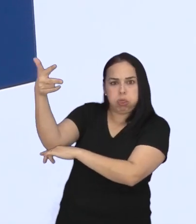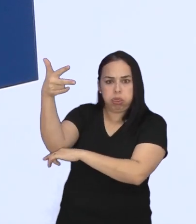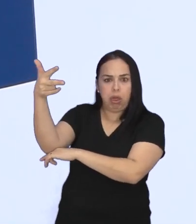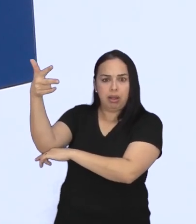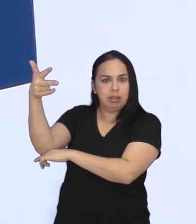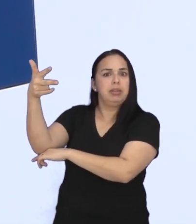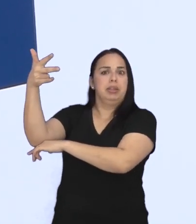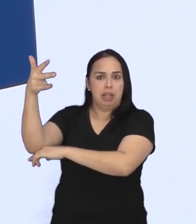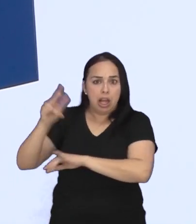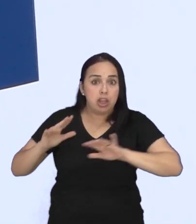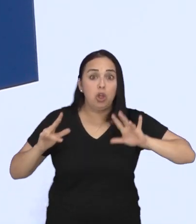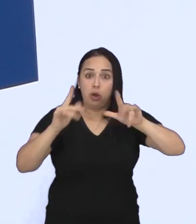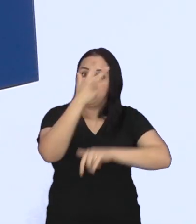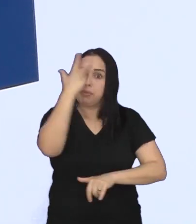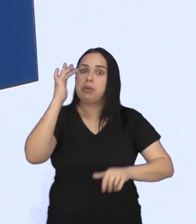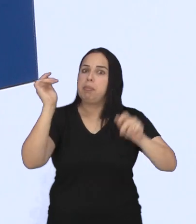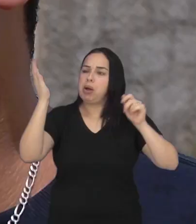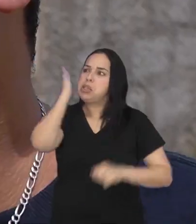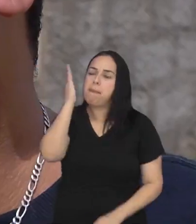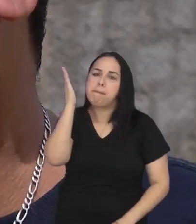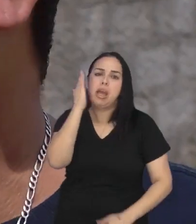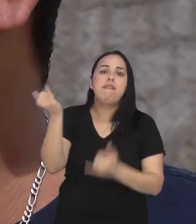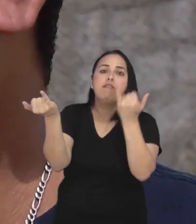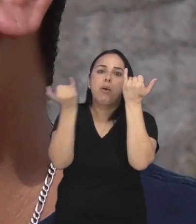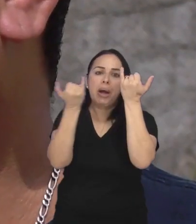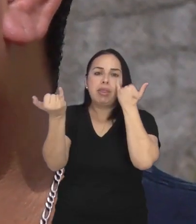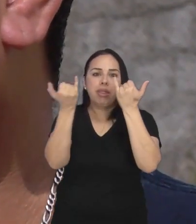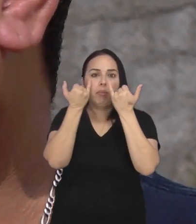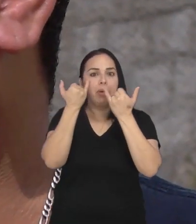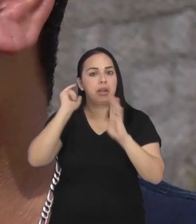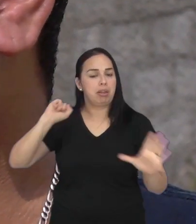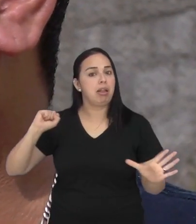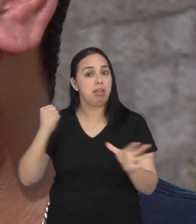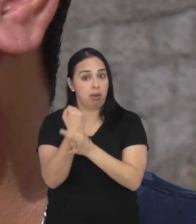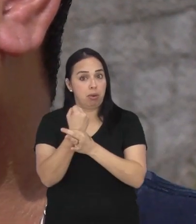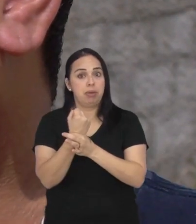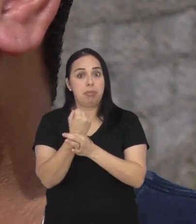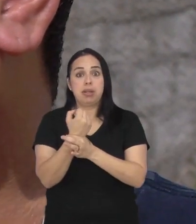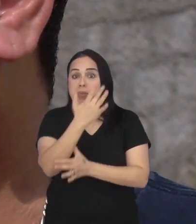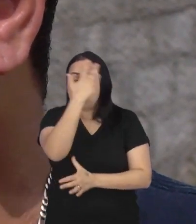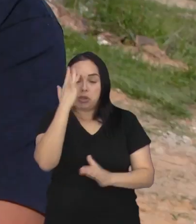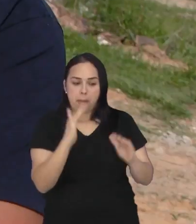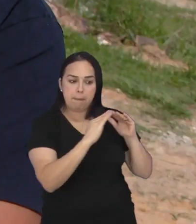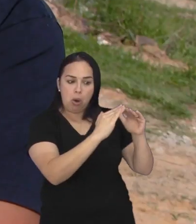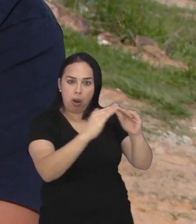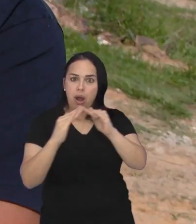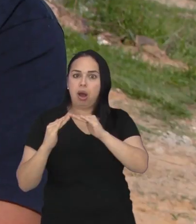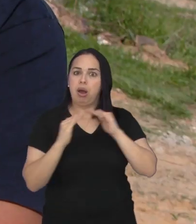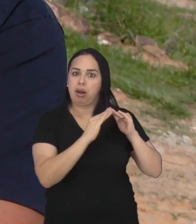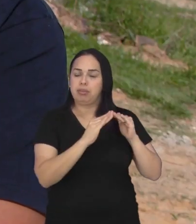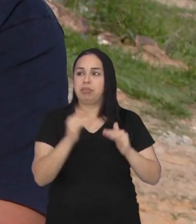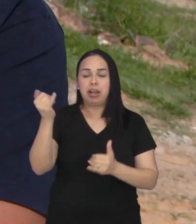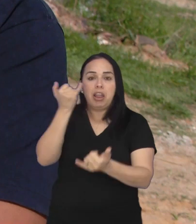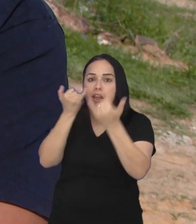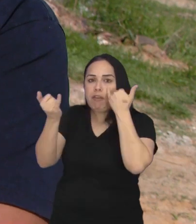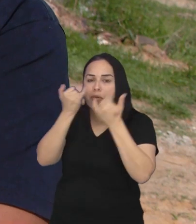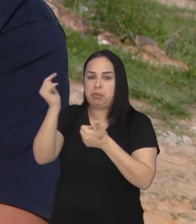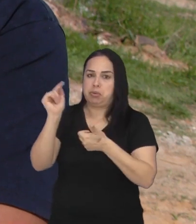próximo e ter empatia. Valores importantes que nesta escola da Zona Oeste são reforçadas em